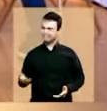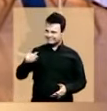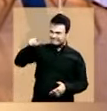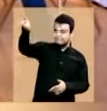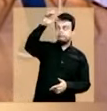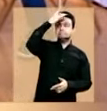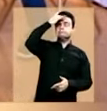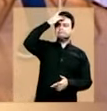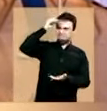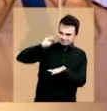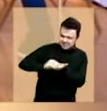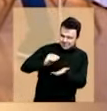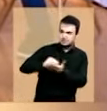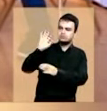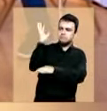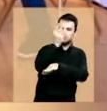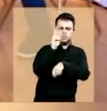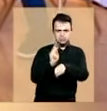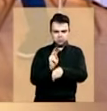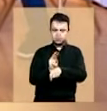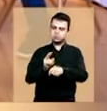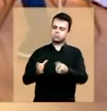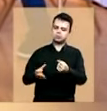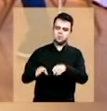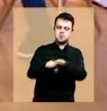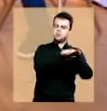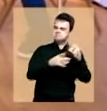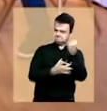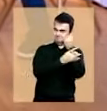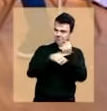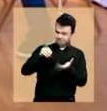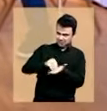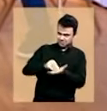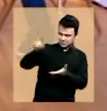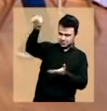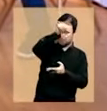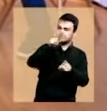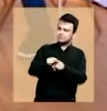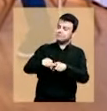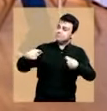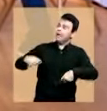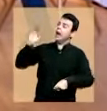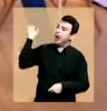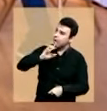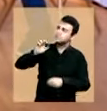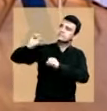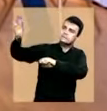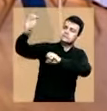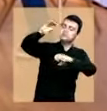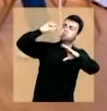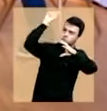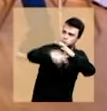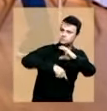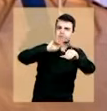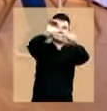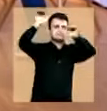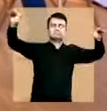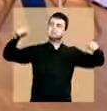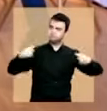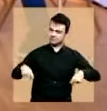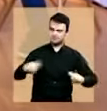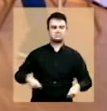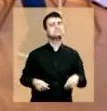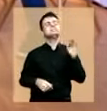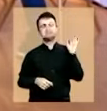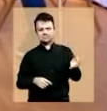essa consciência ambiental e sustentável, ela precisa urgentemente ser ensinada mundialmente. Mundialmente, com